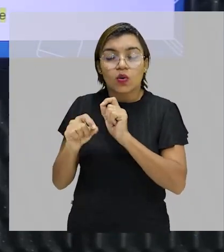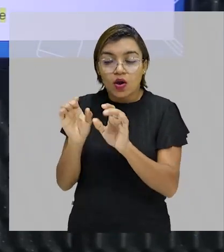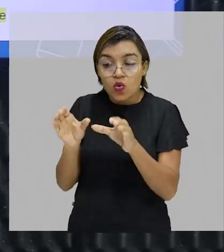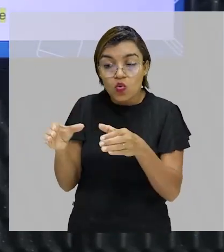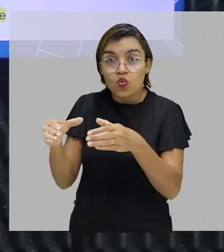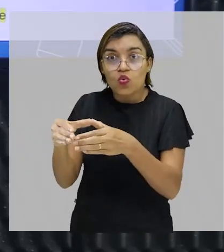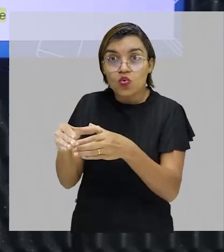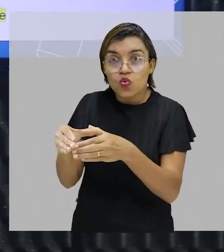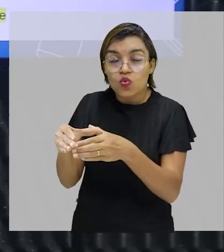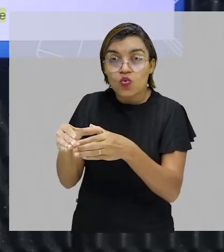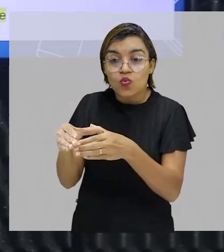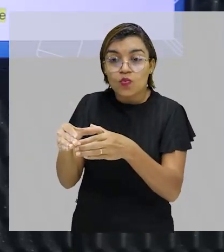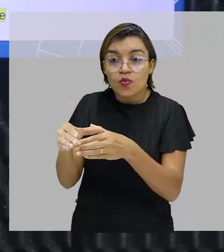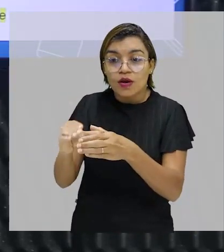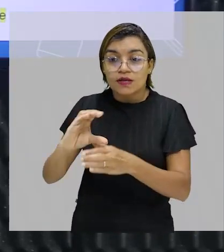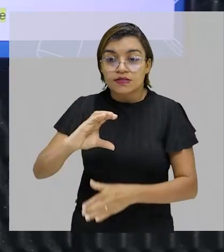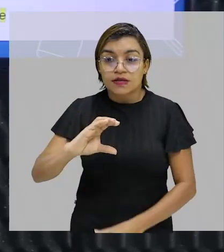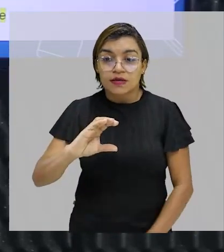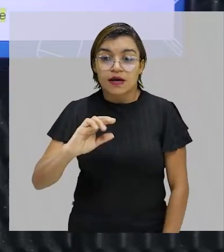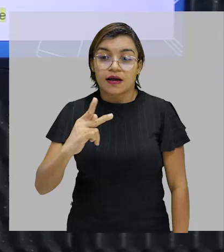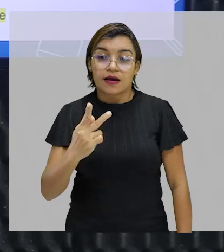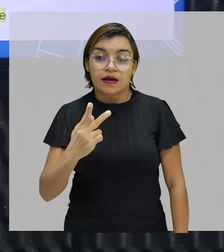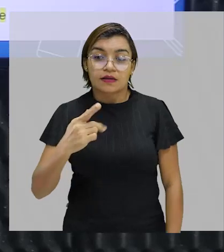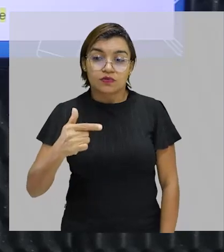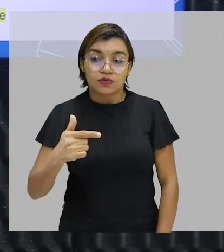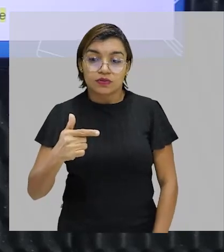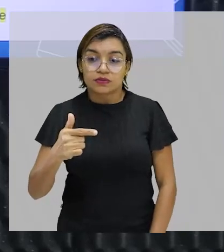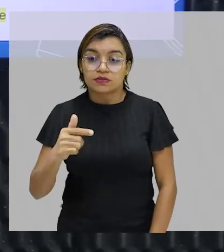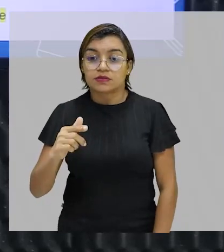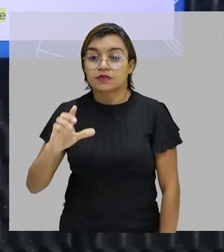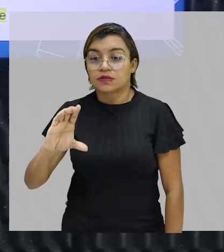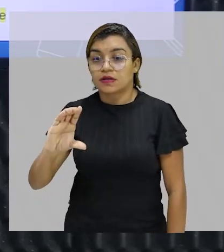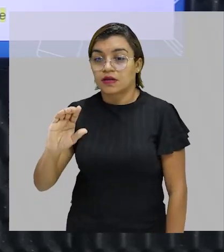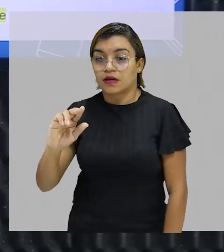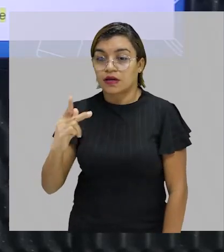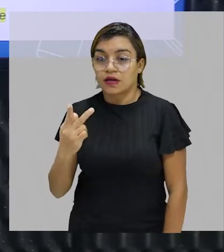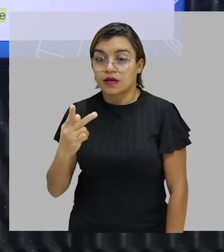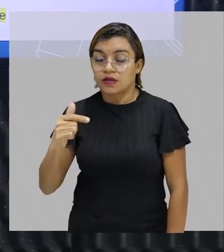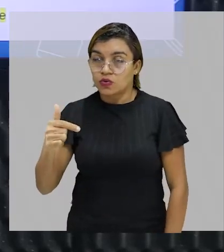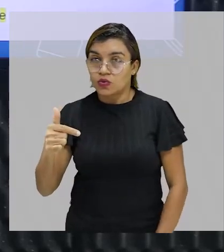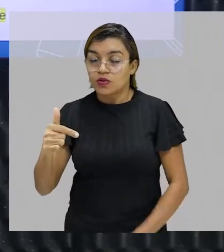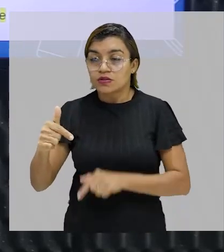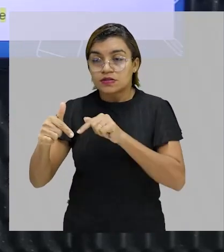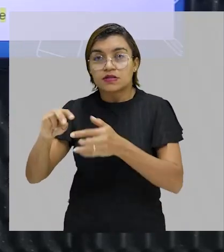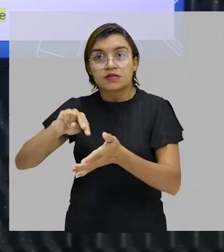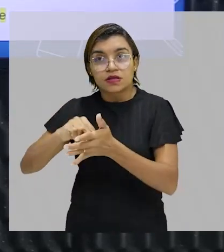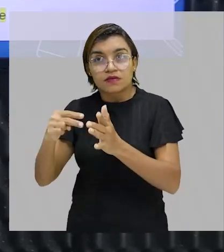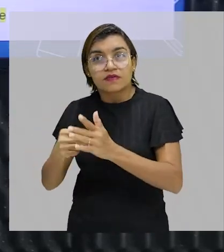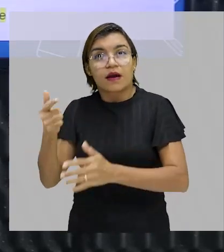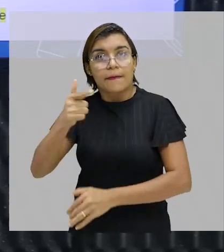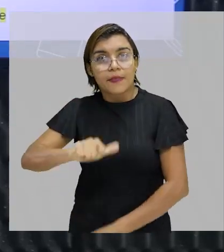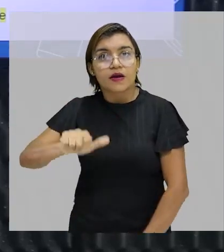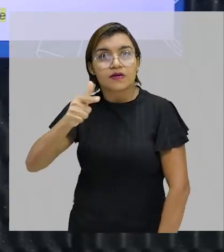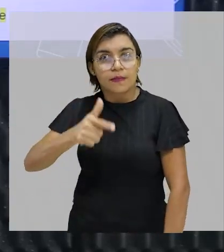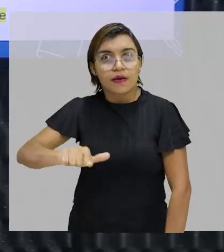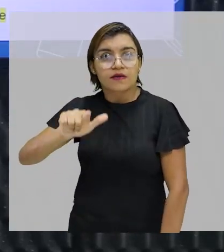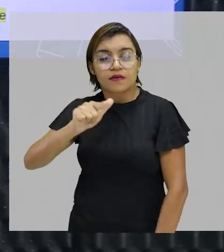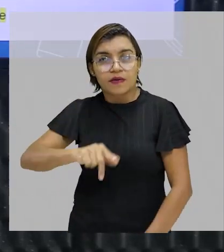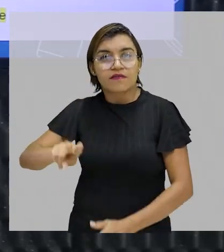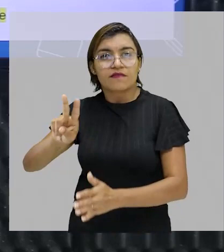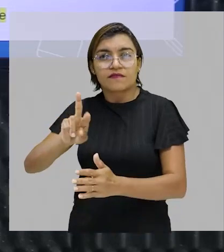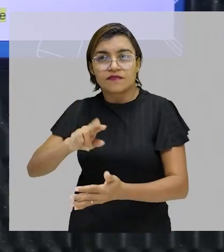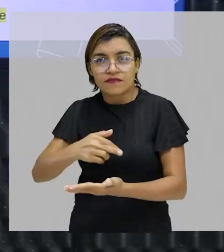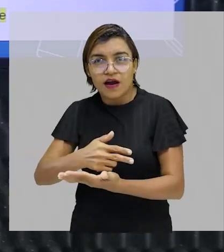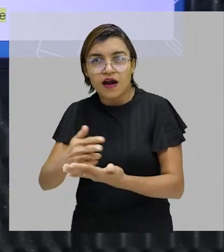grupo CH2 está se repetindo várias vezes. Então, se repete várias vezes, é